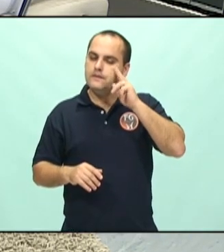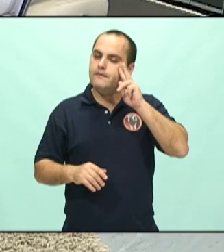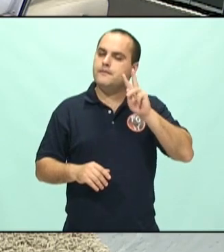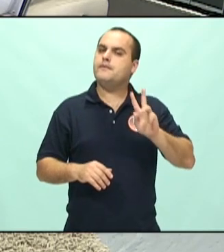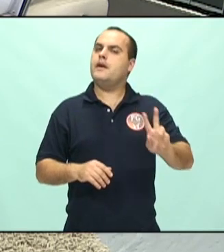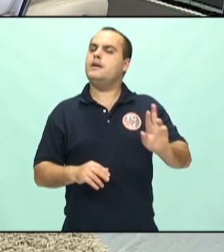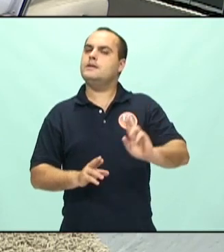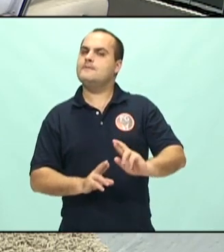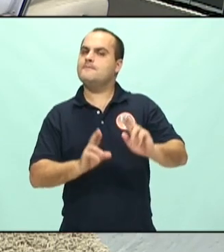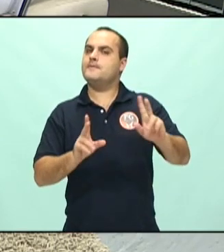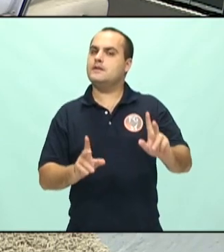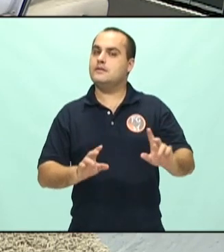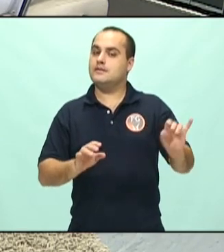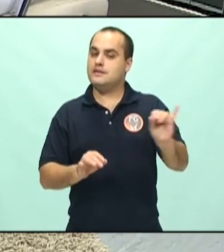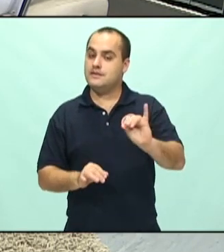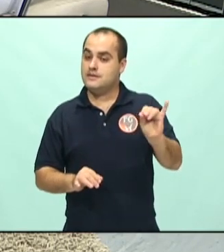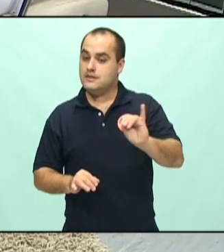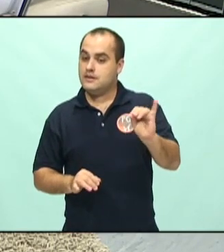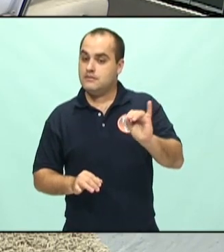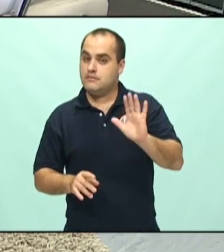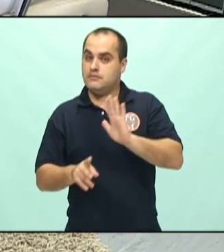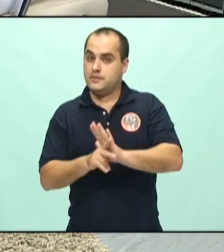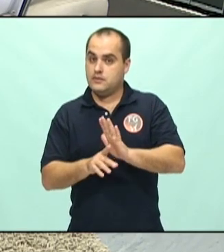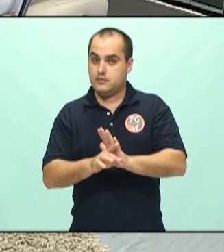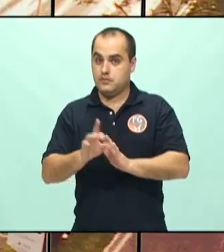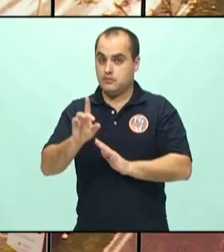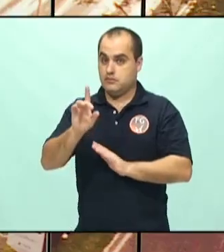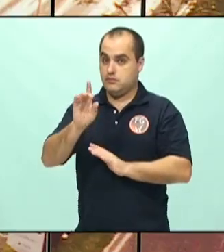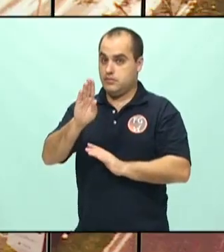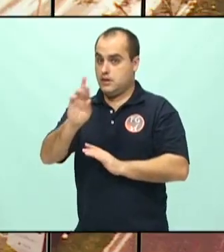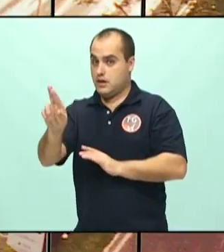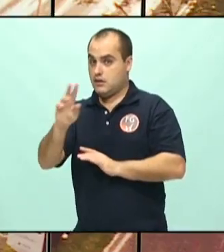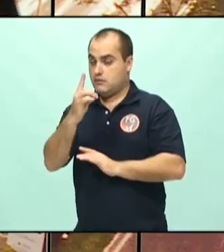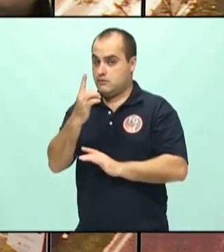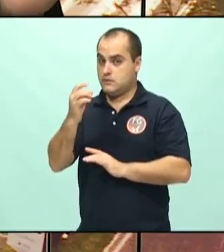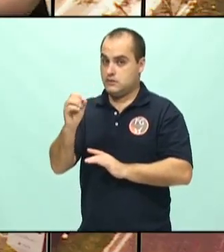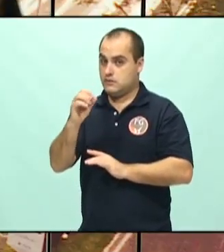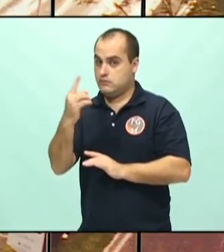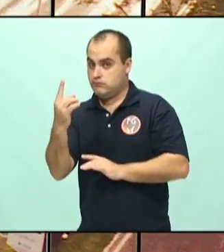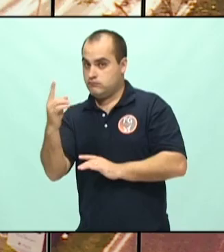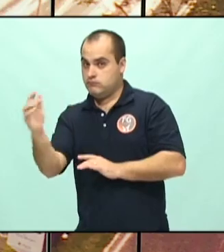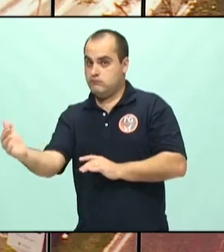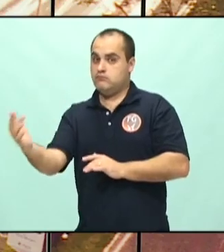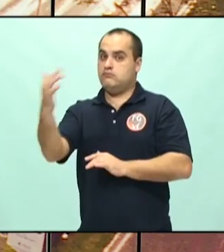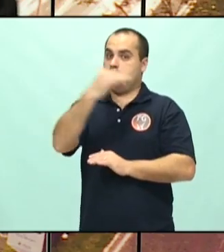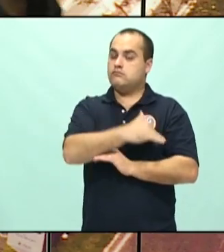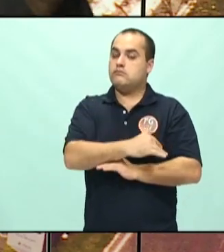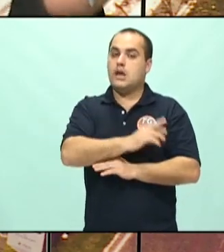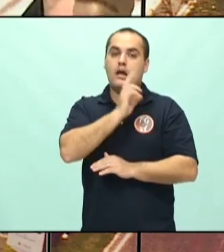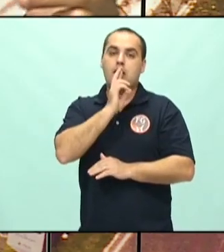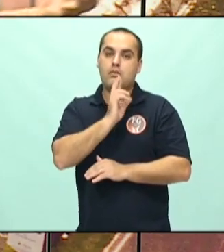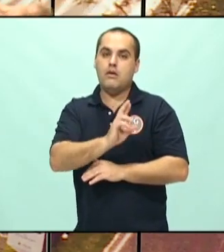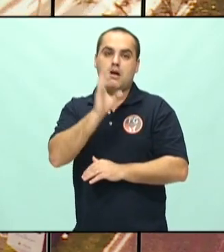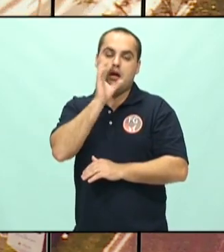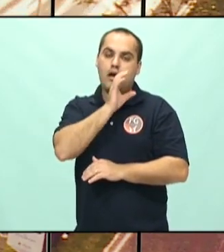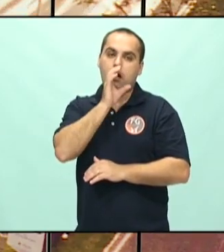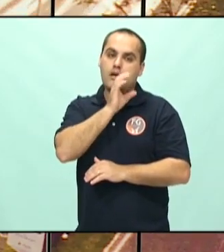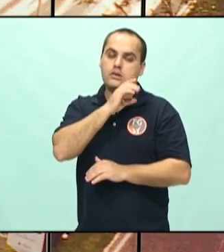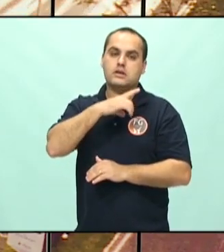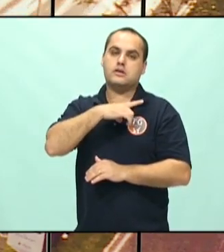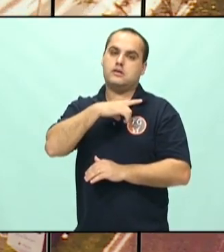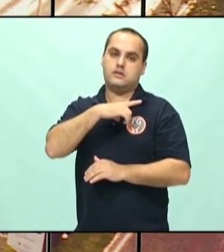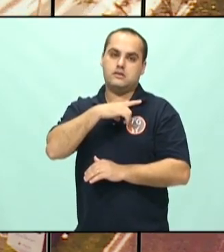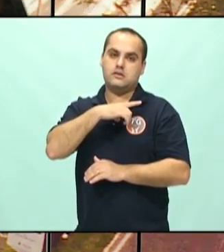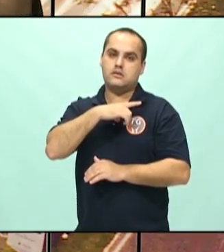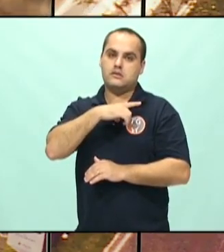itajaí né pro lado de cada das 61 que está tendo que achar soluções e e